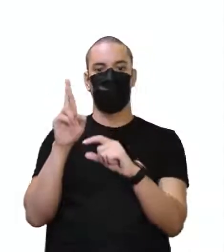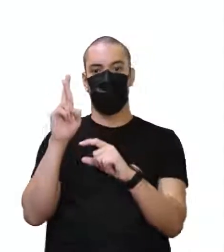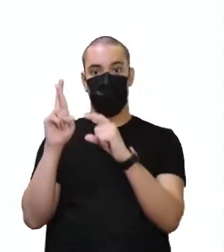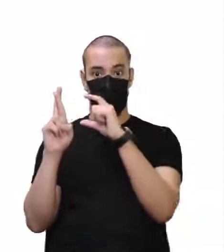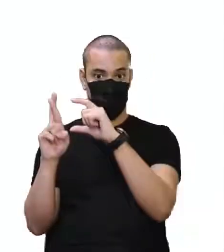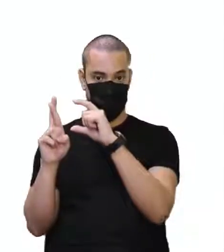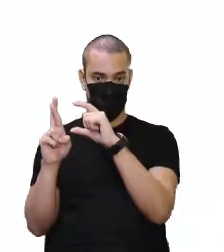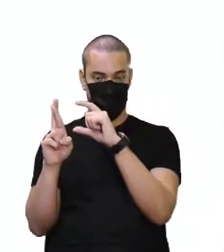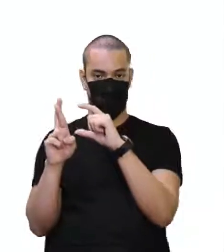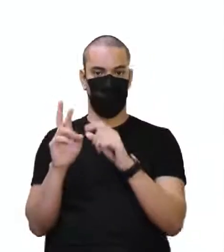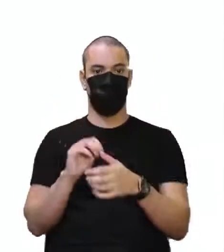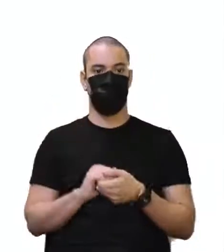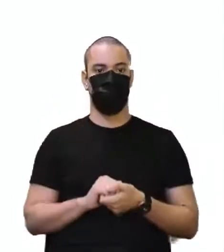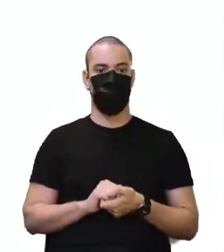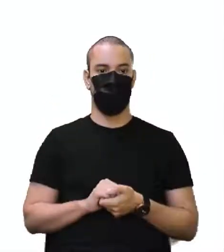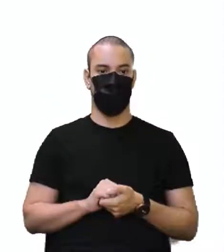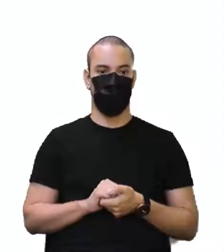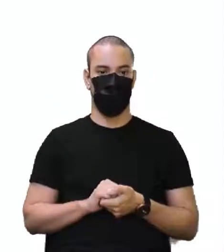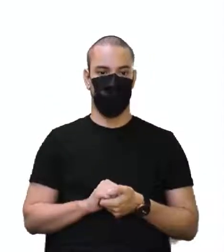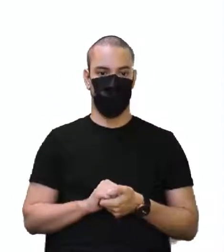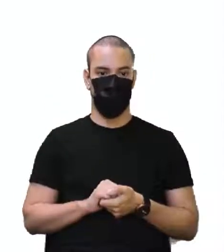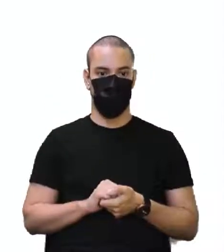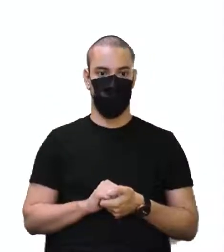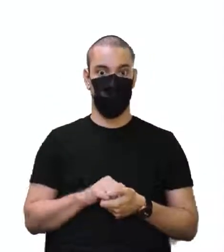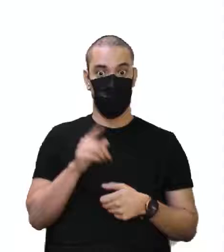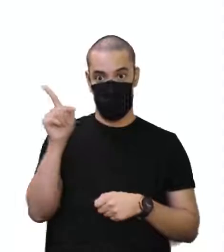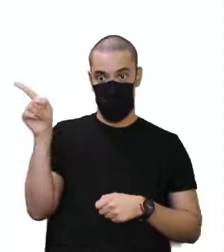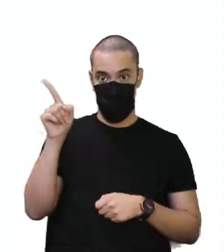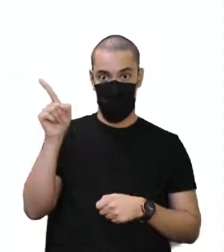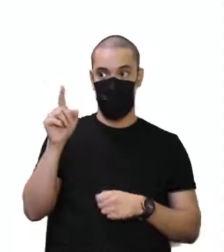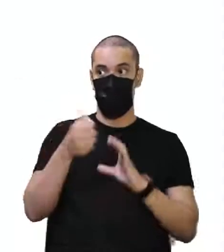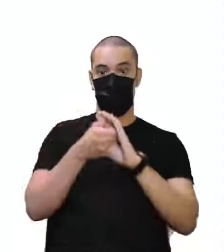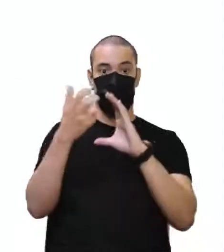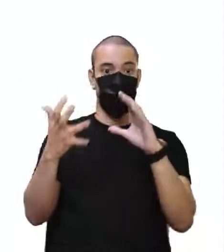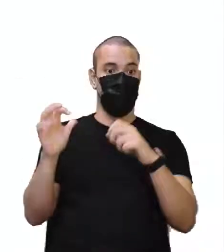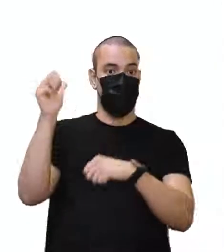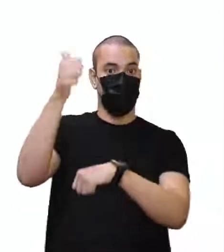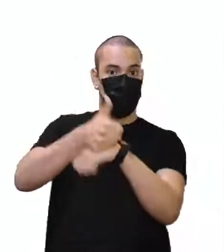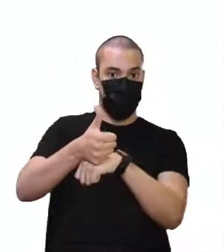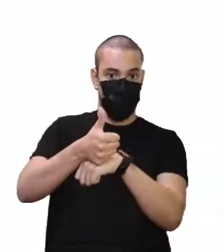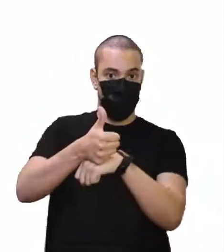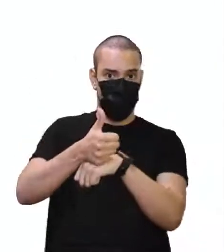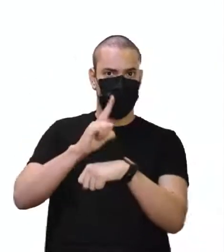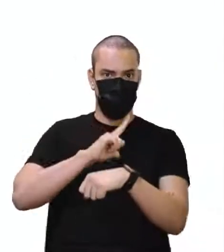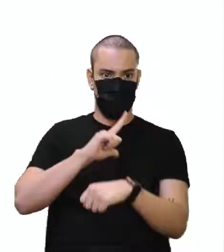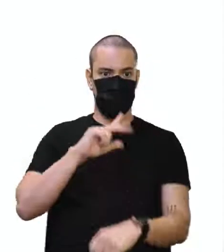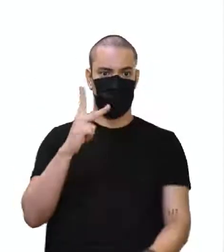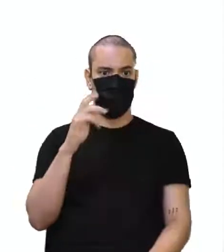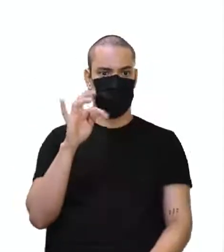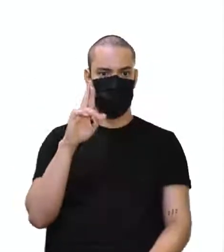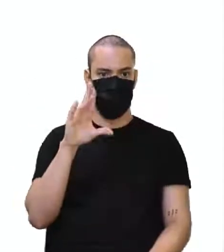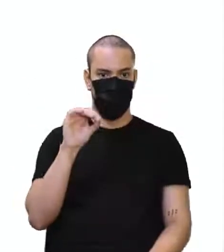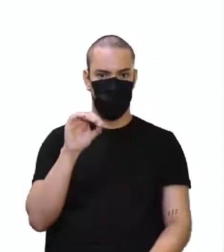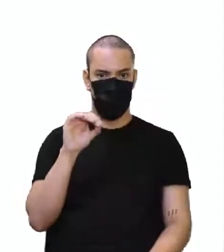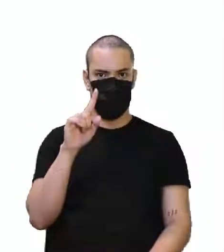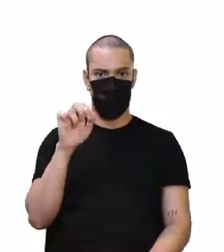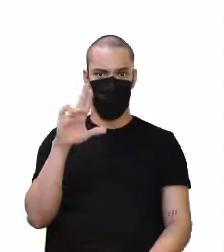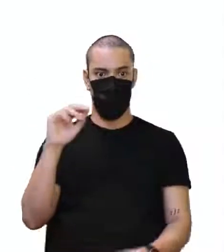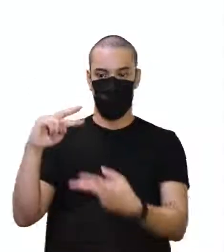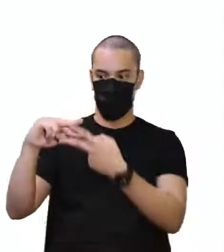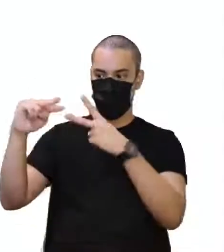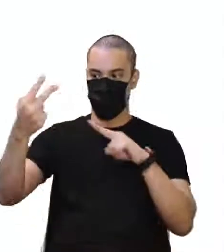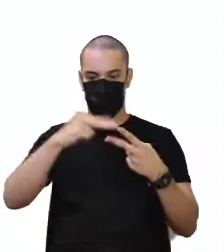Rzão. Isso. Aí mesmo. Essa é a característica dominante. Ela está em heterozigose? Tá. Mas quem é